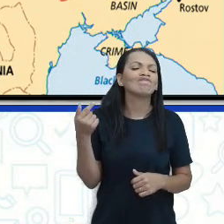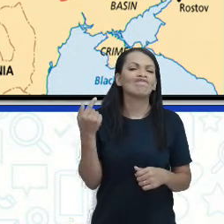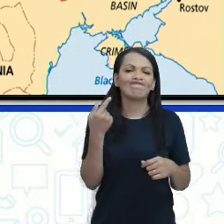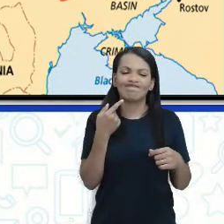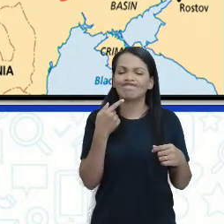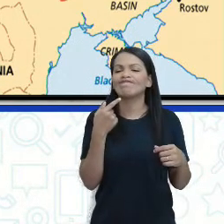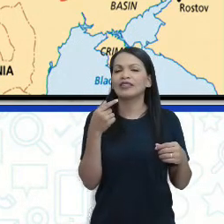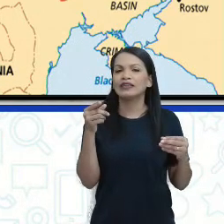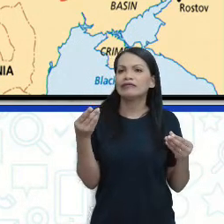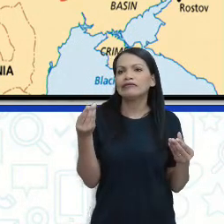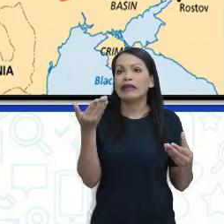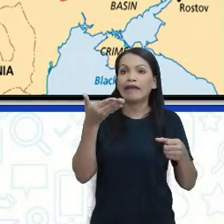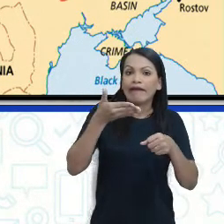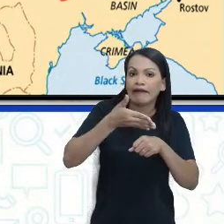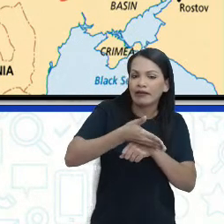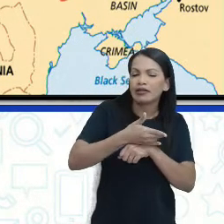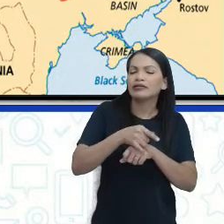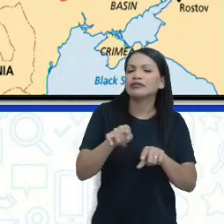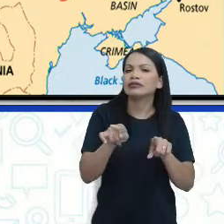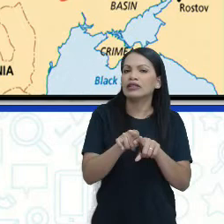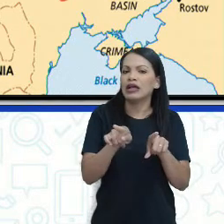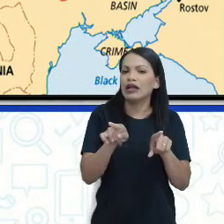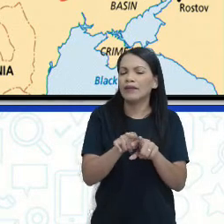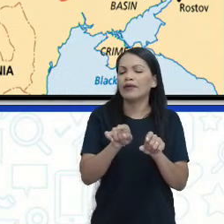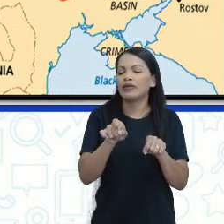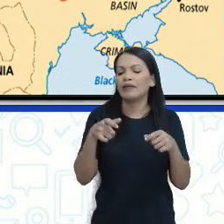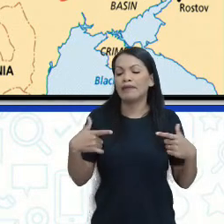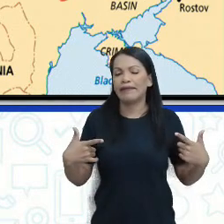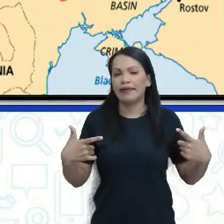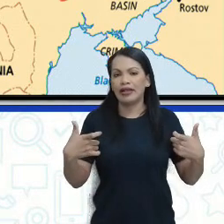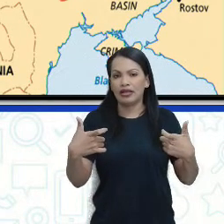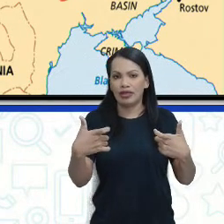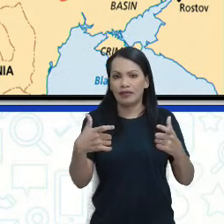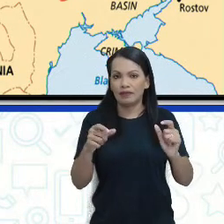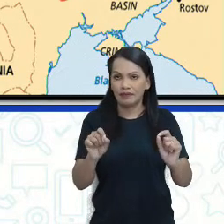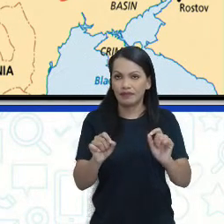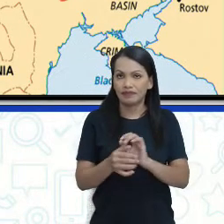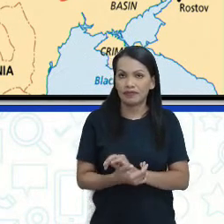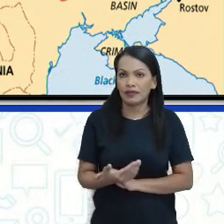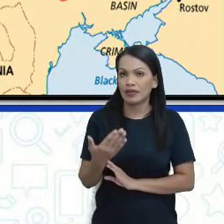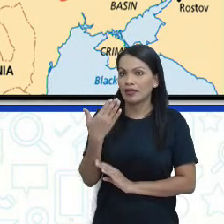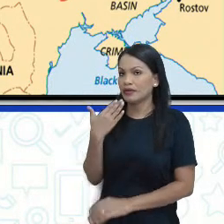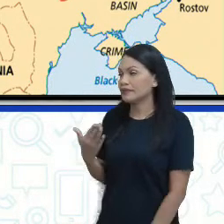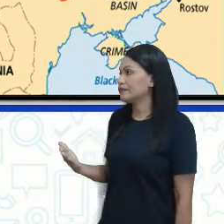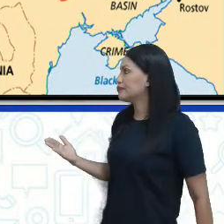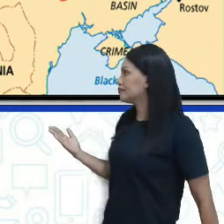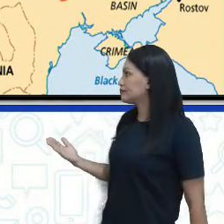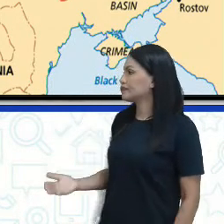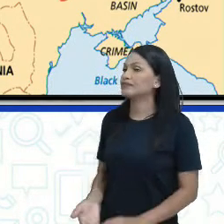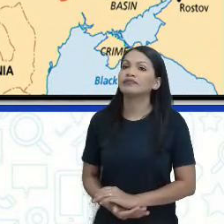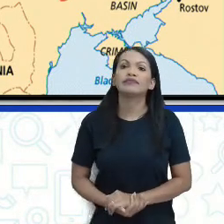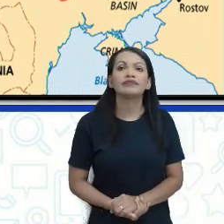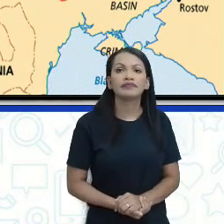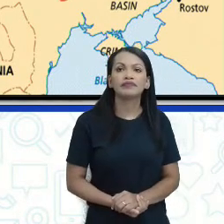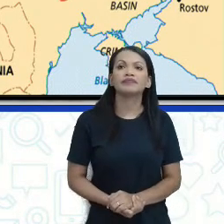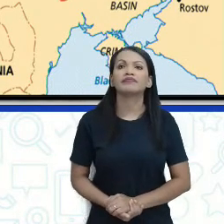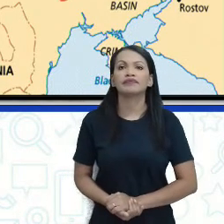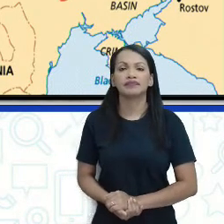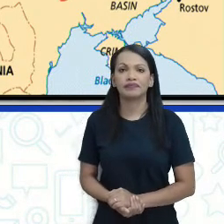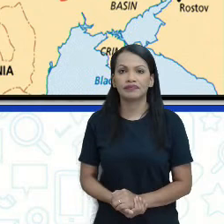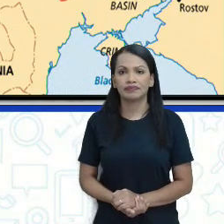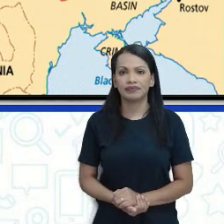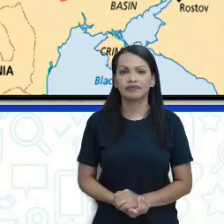das operações, né, militares desse período, a chamada Operação Barbarossa, certo? Ou